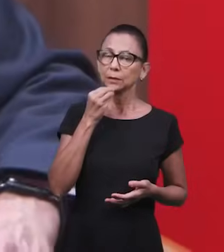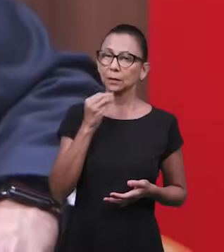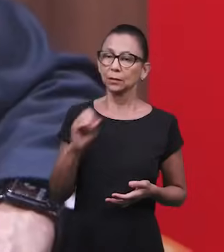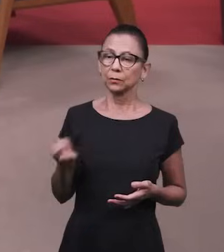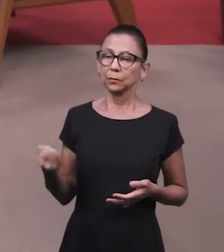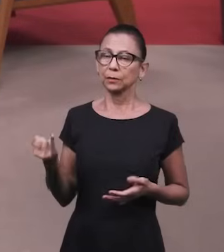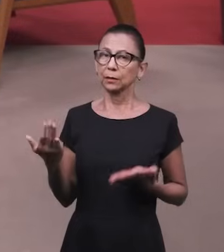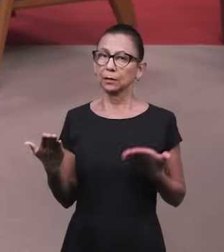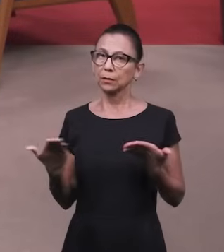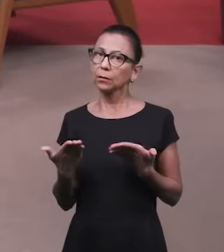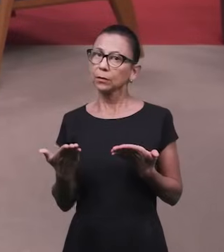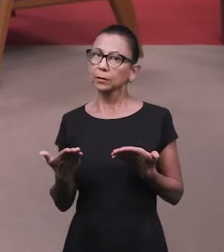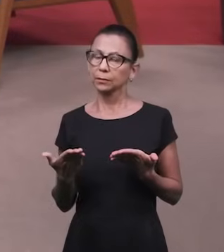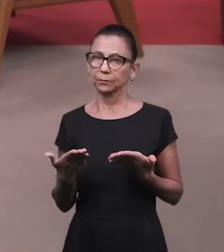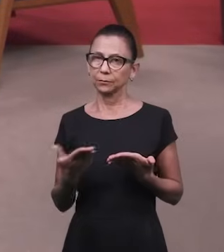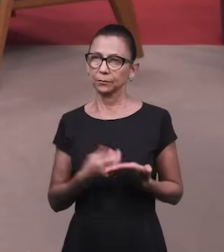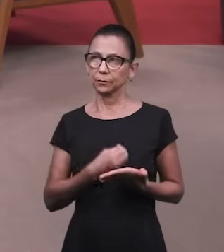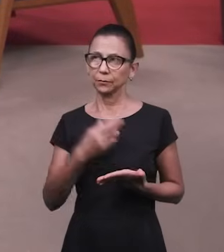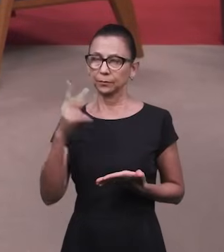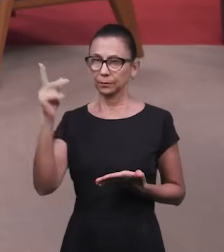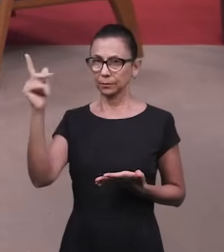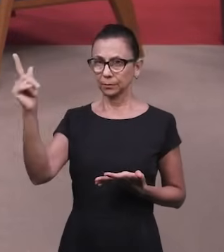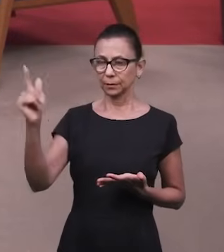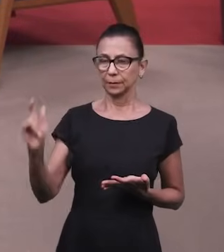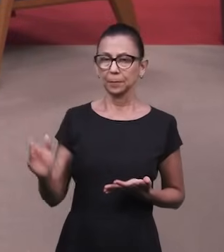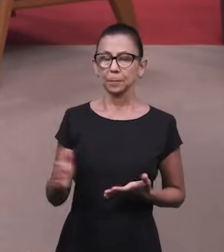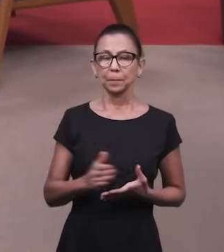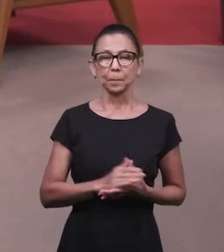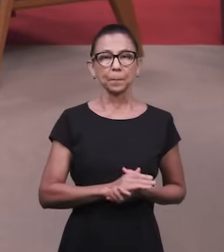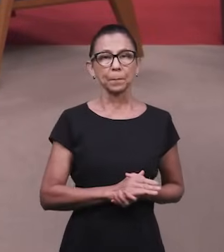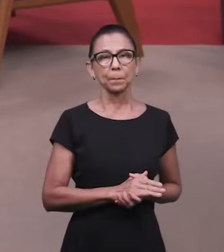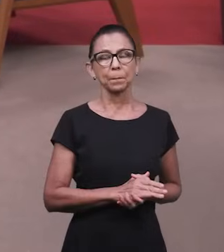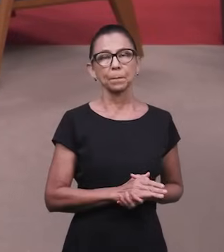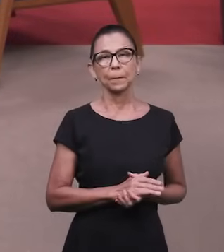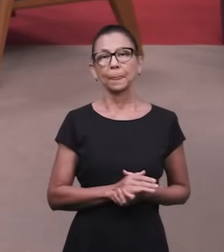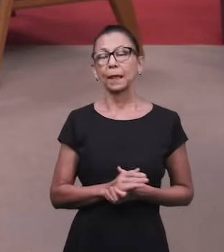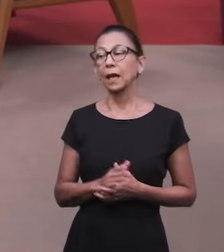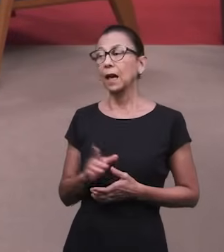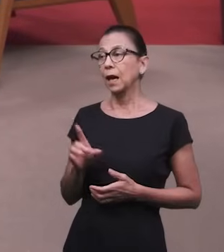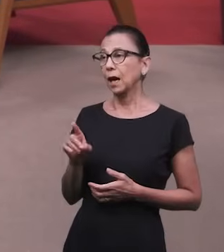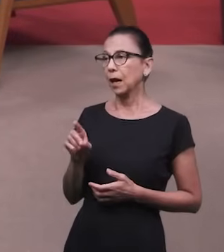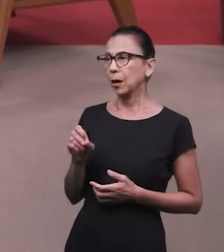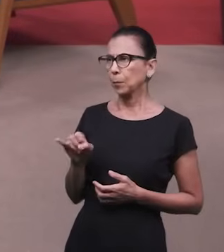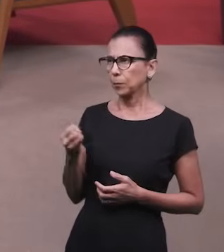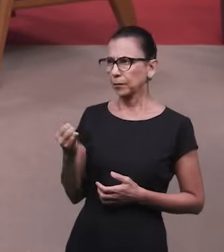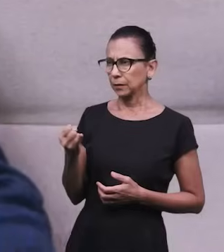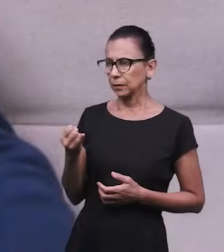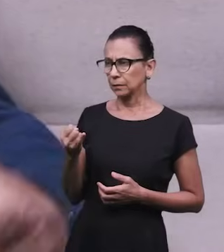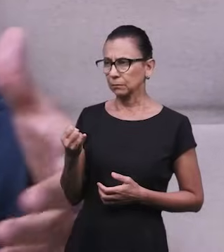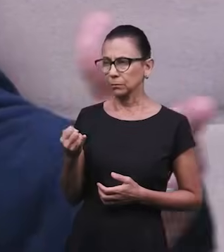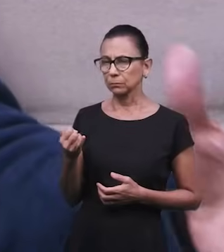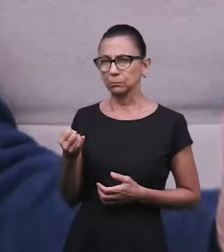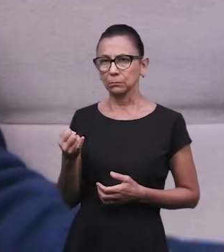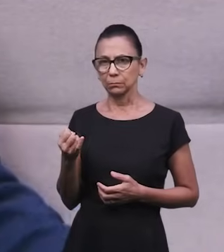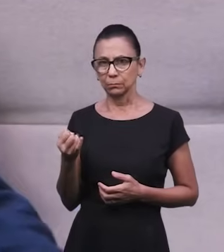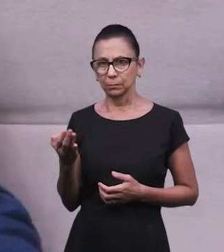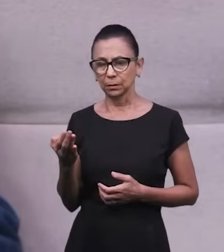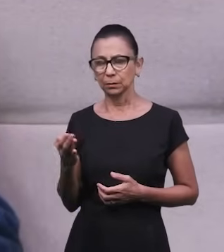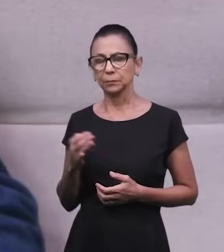vida eterna. Pegando esse gancho aí do pastor Sérgio, e vocês podem